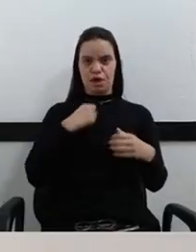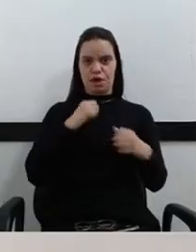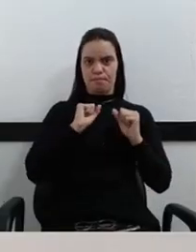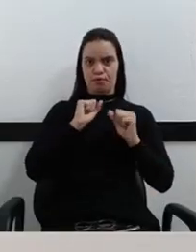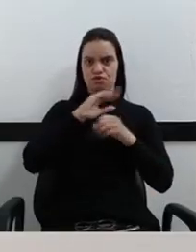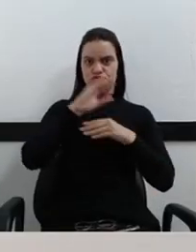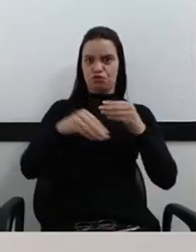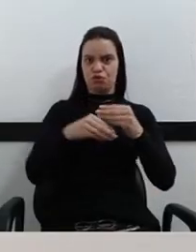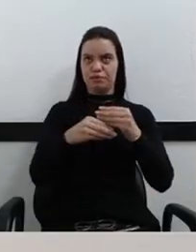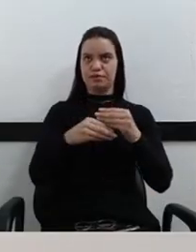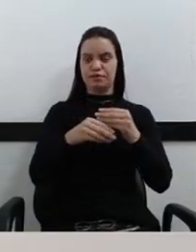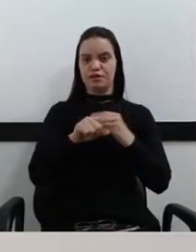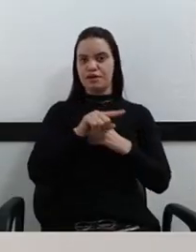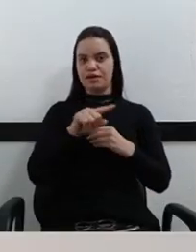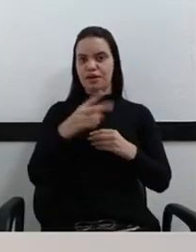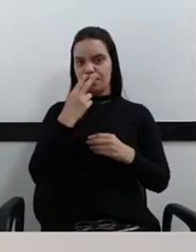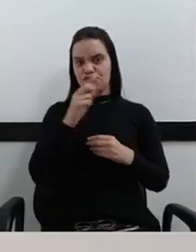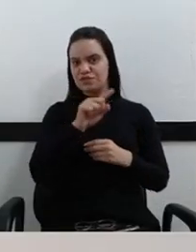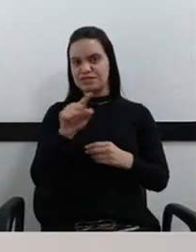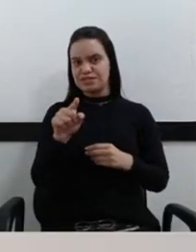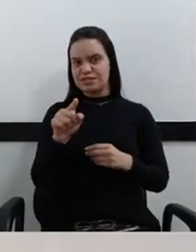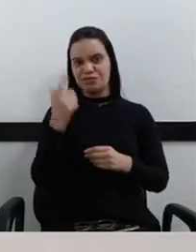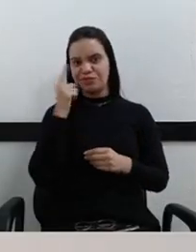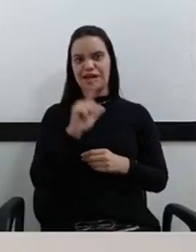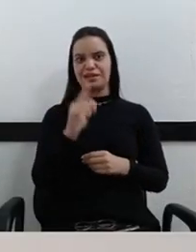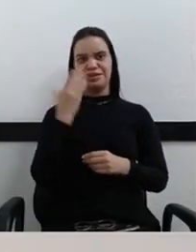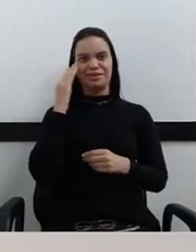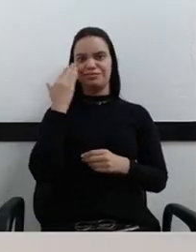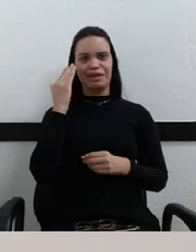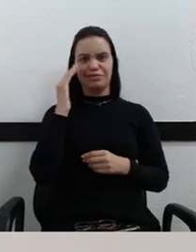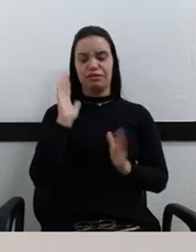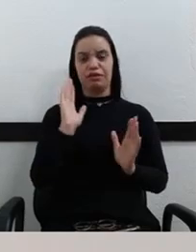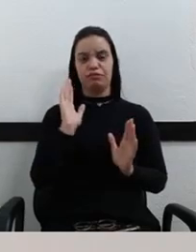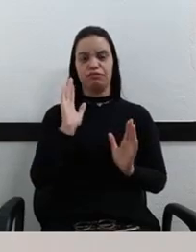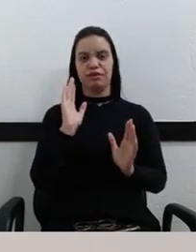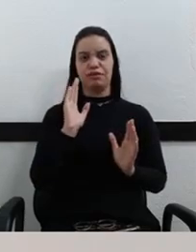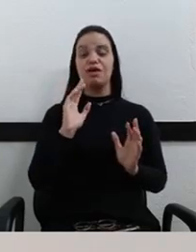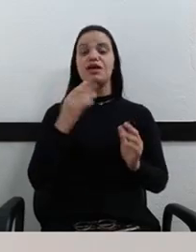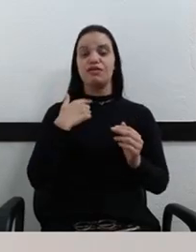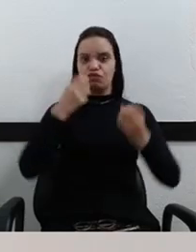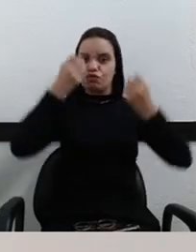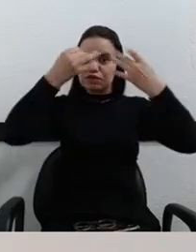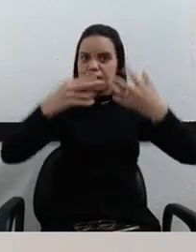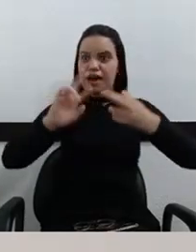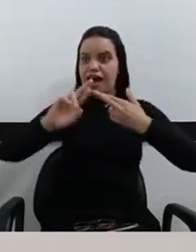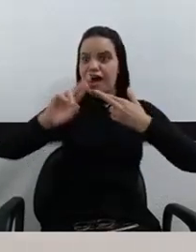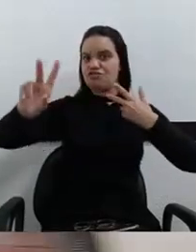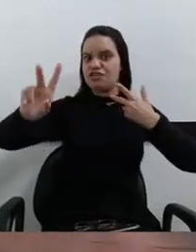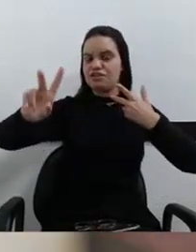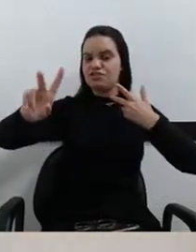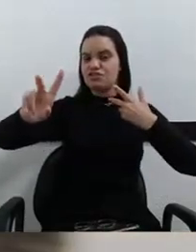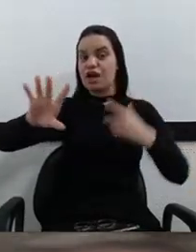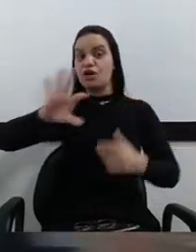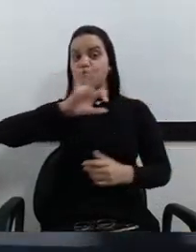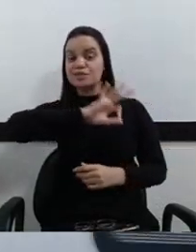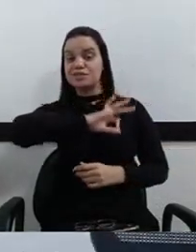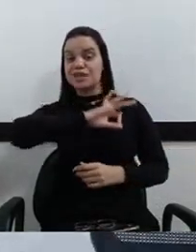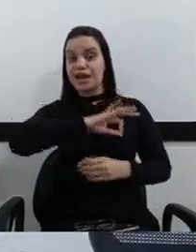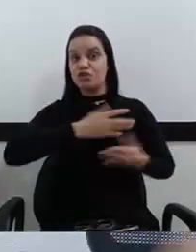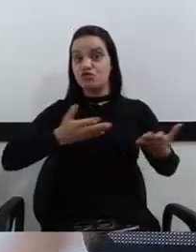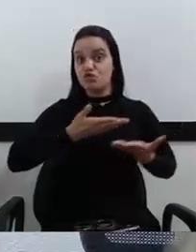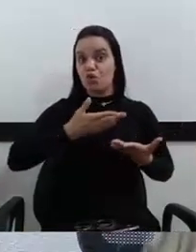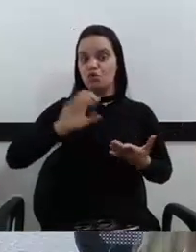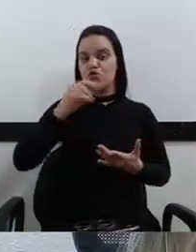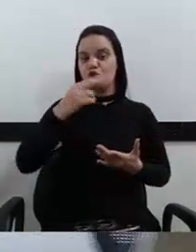Posso explicar? Porque eu acho que vocês não estão conseguindo compreender qual é a diferença do que é pagar com o salário de hoje